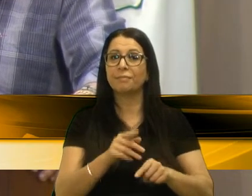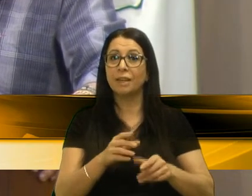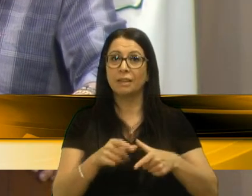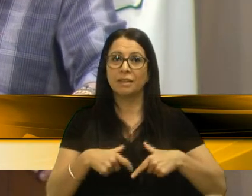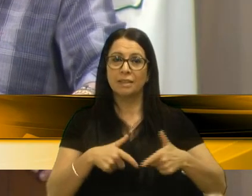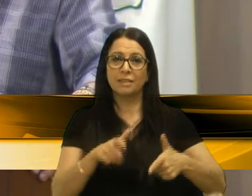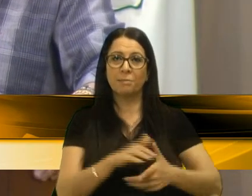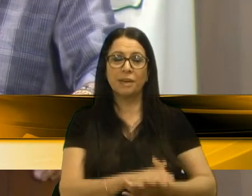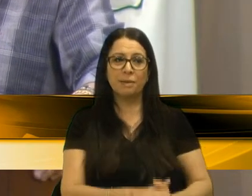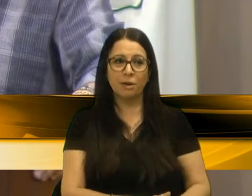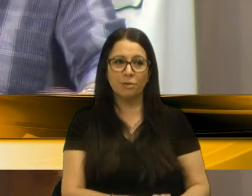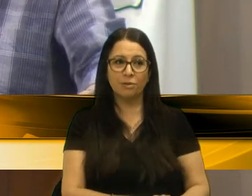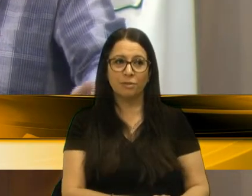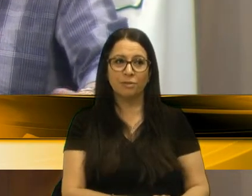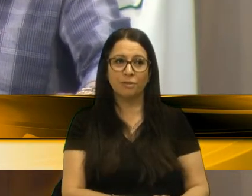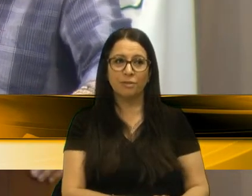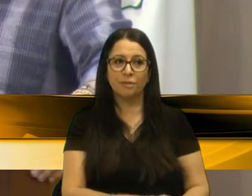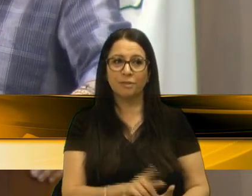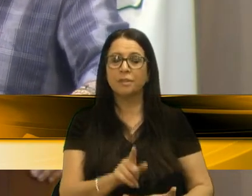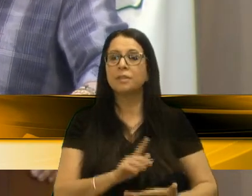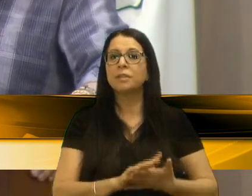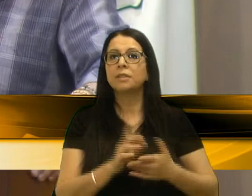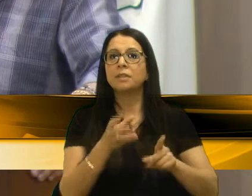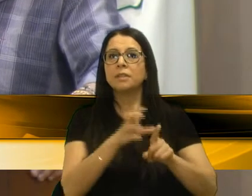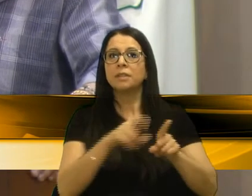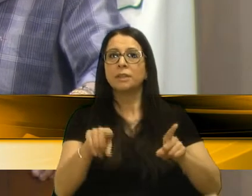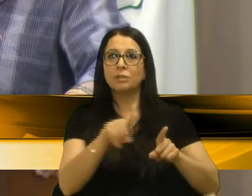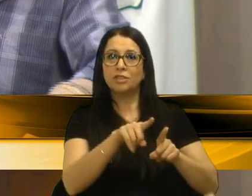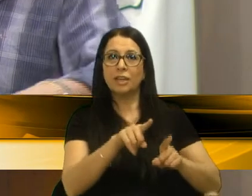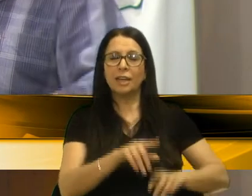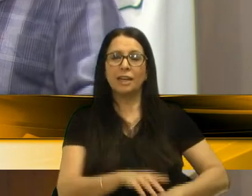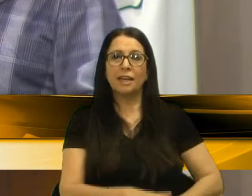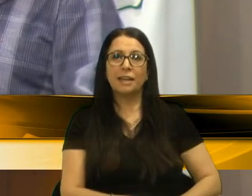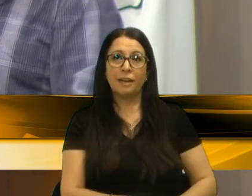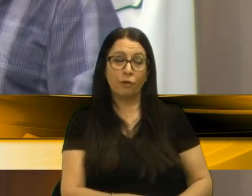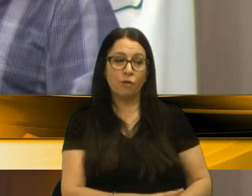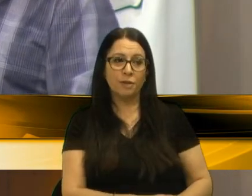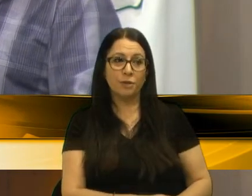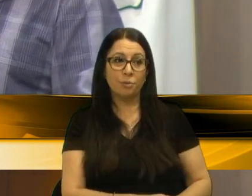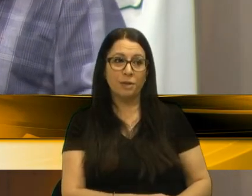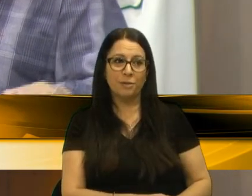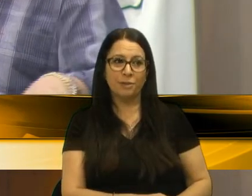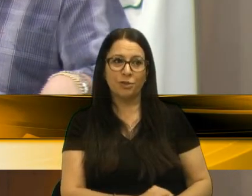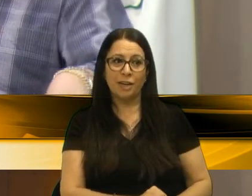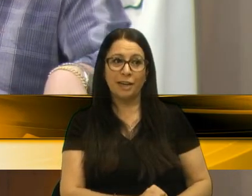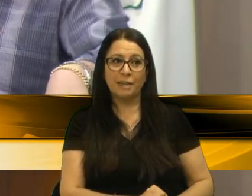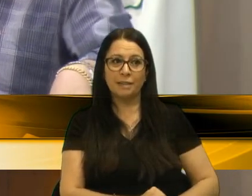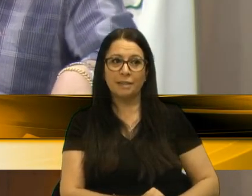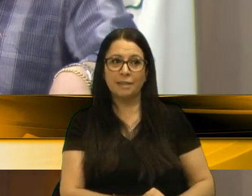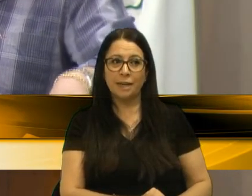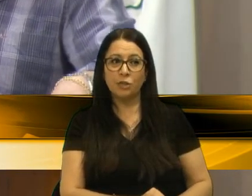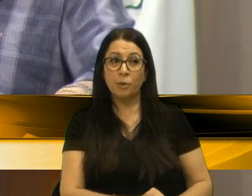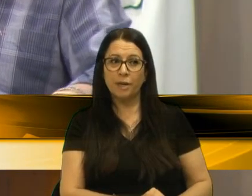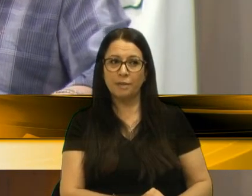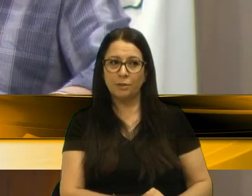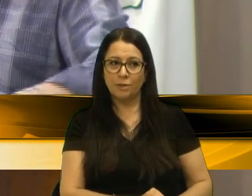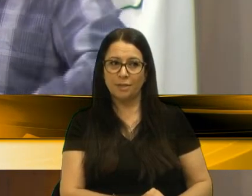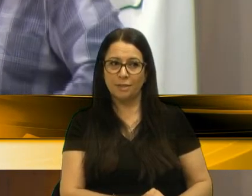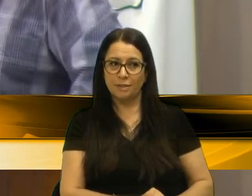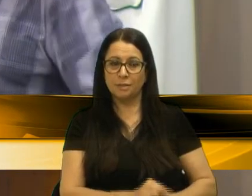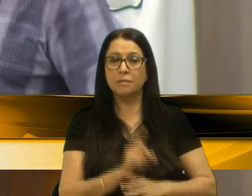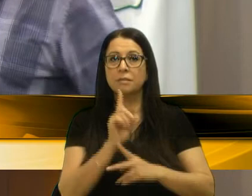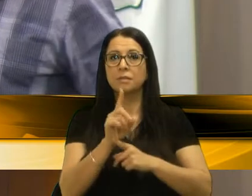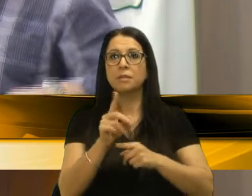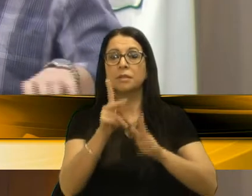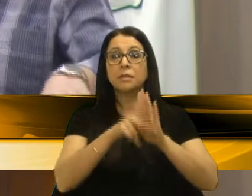inconstitucionalidade movida contra esta casa, por ter derrubado o veto integral ao nosso Plano Diretor